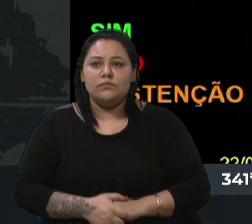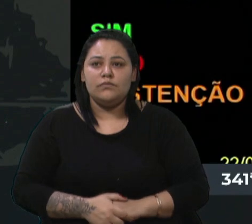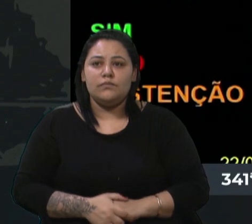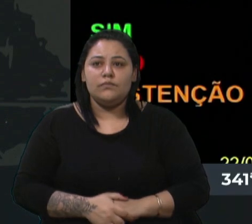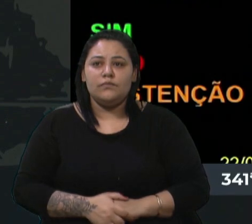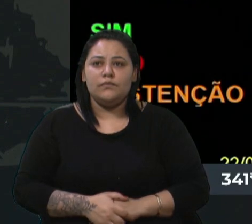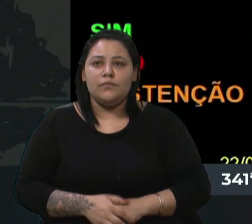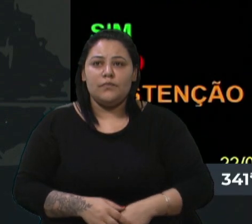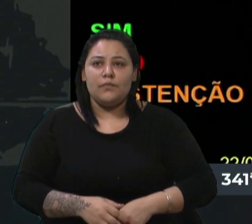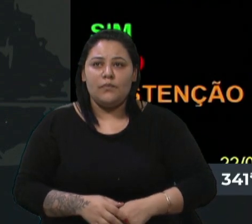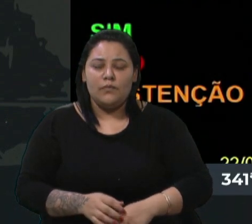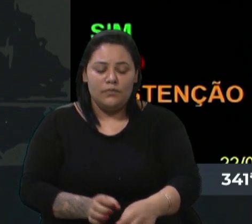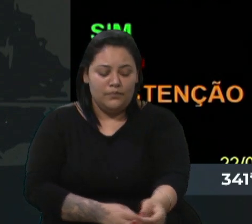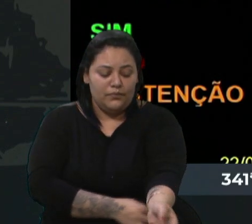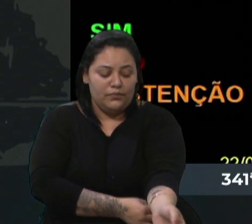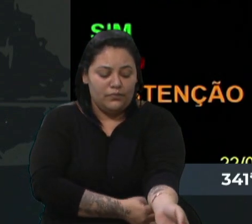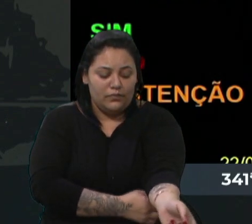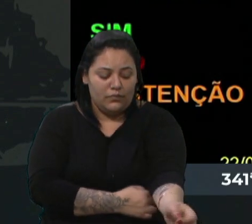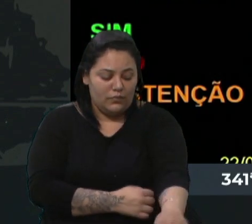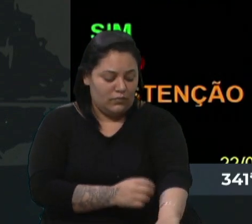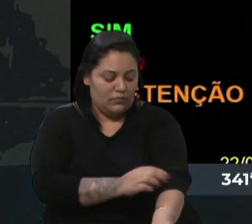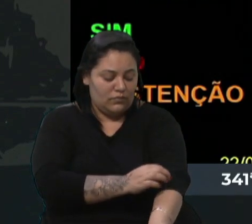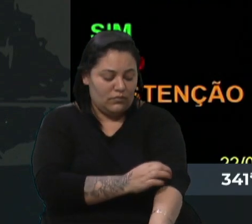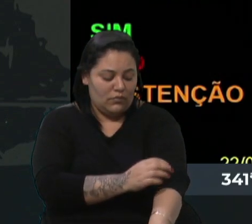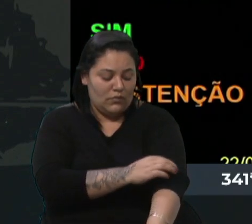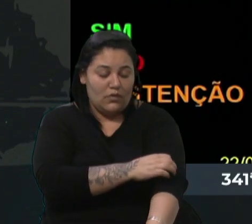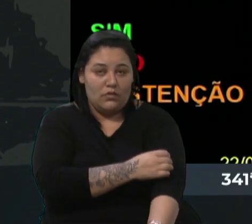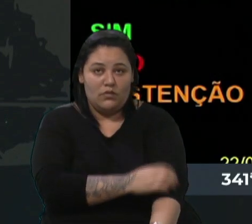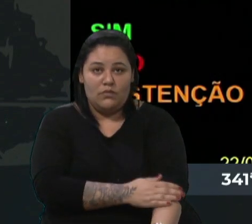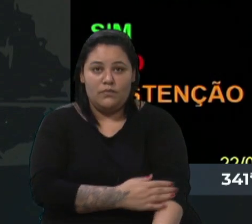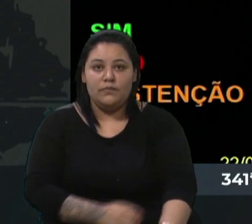Voto sim, senhor presidente. No microfone, por favor, Rafael Bueno.